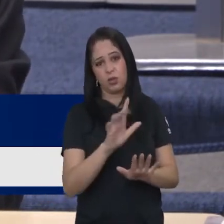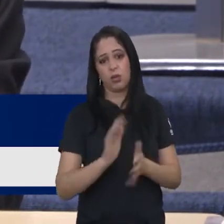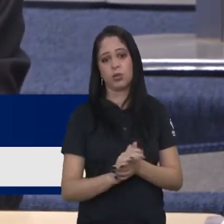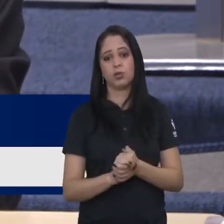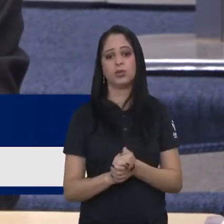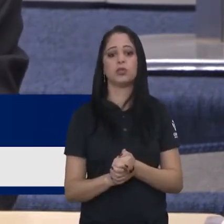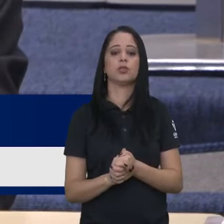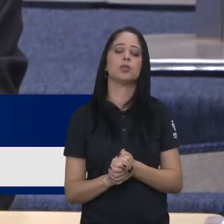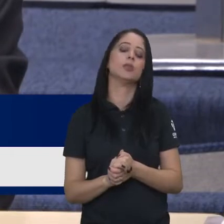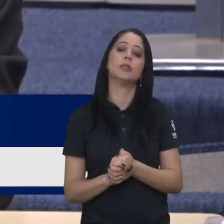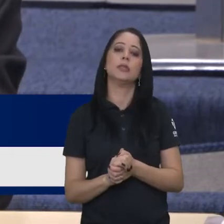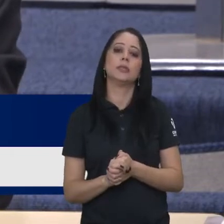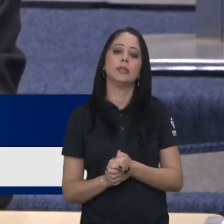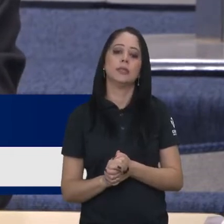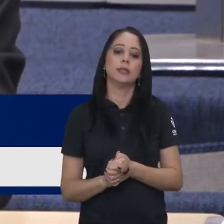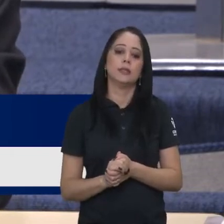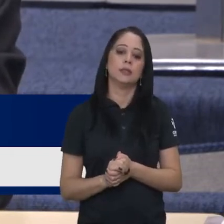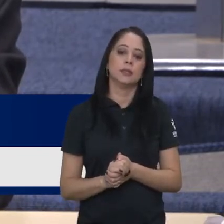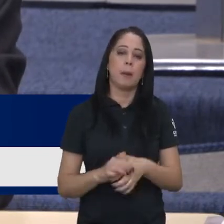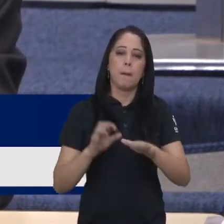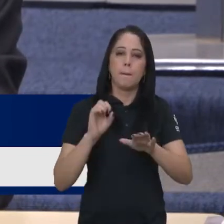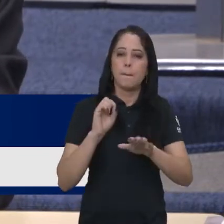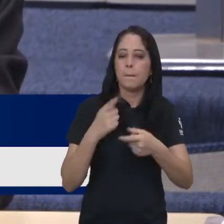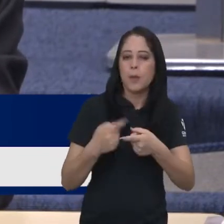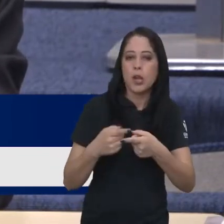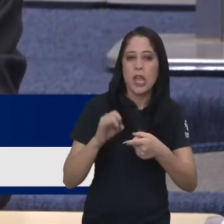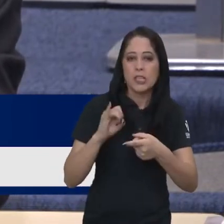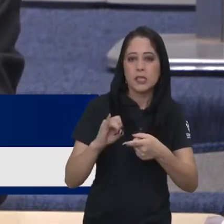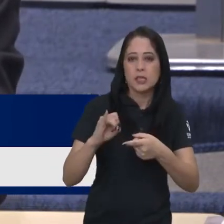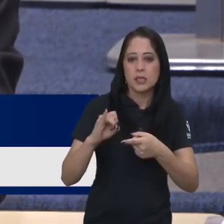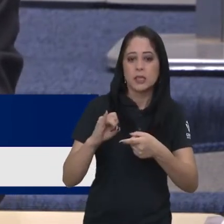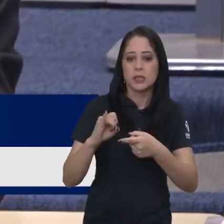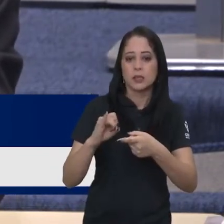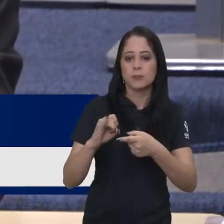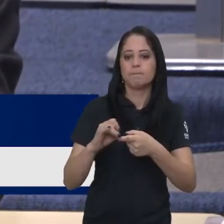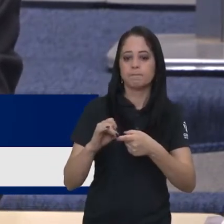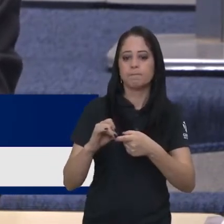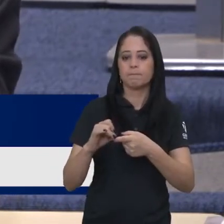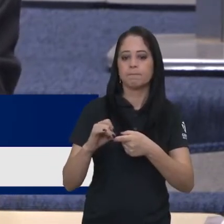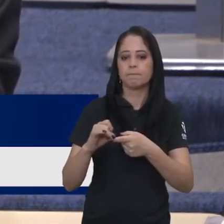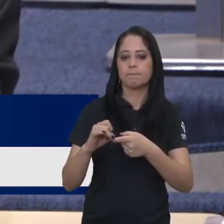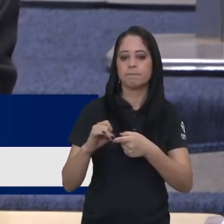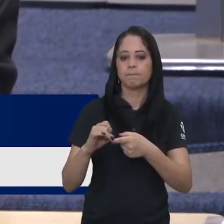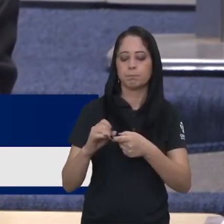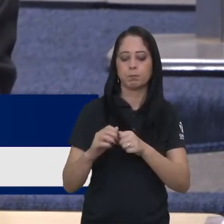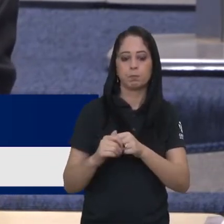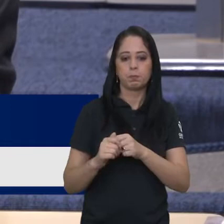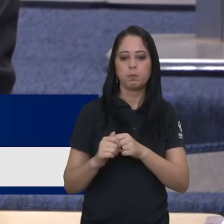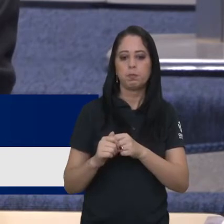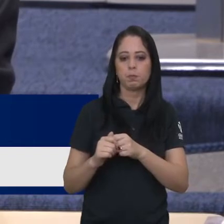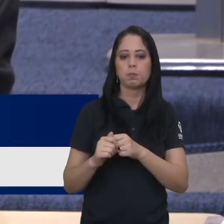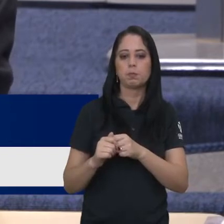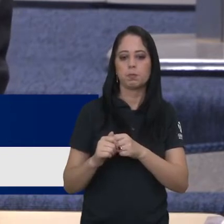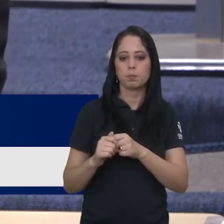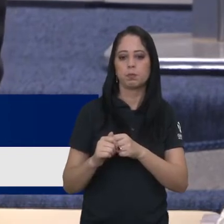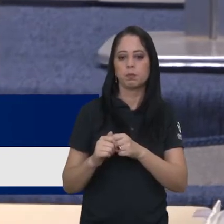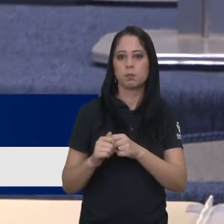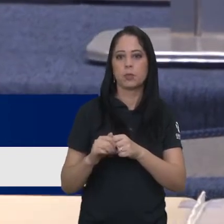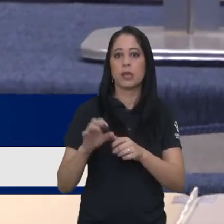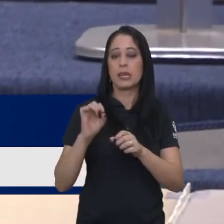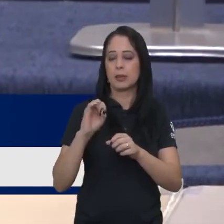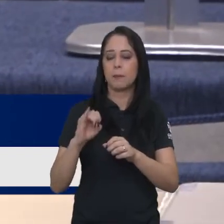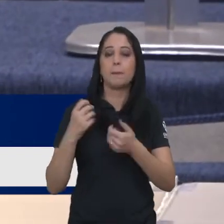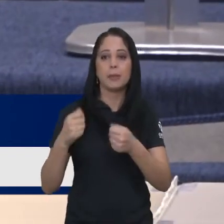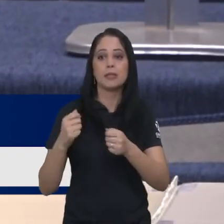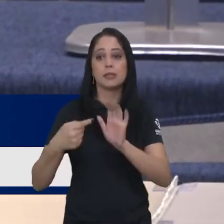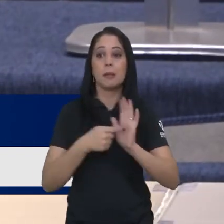a ideia, porque o risco, se a gente não contém o risco, a gente vai só expor o próximo comprador